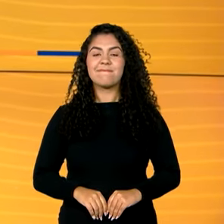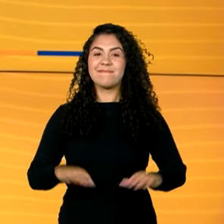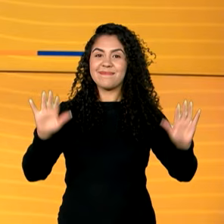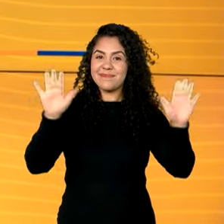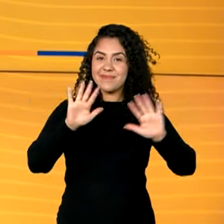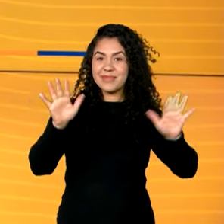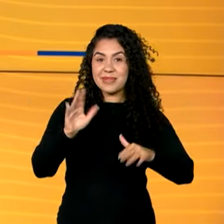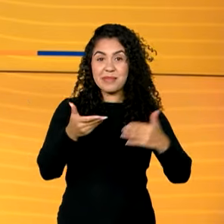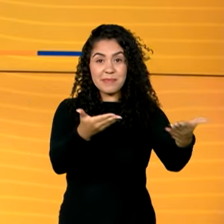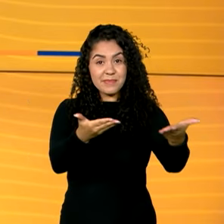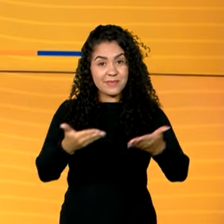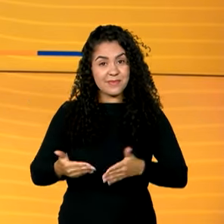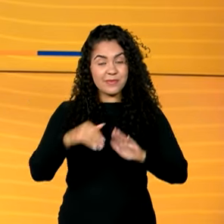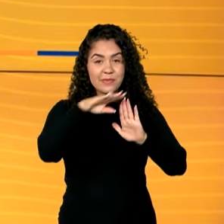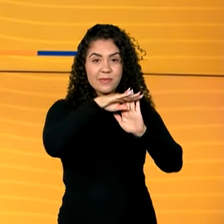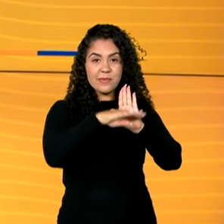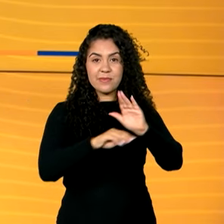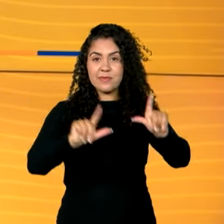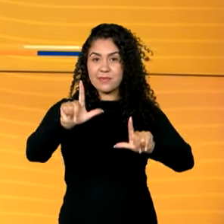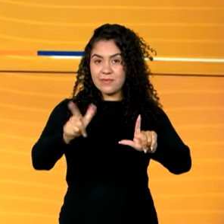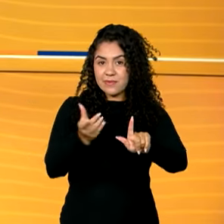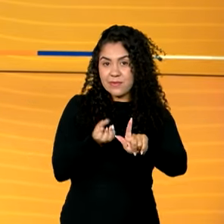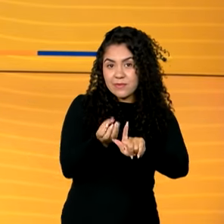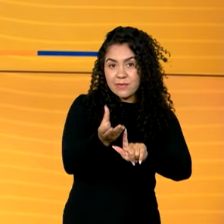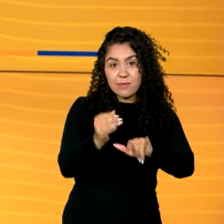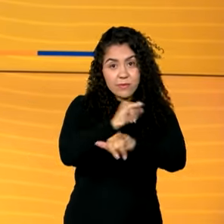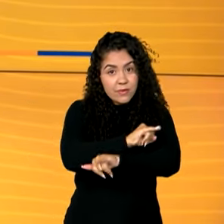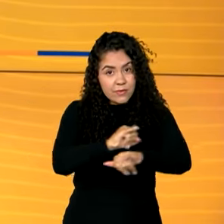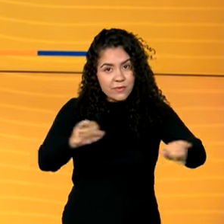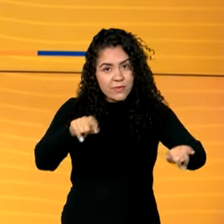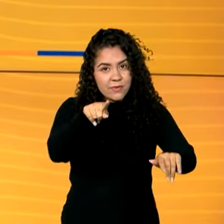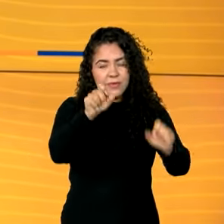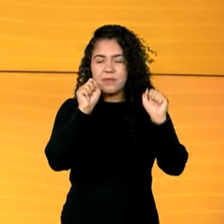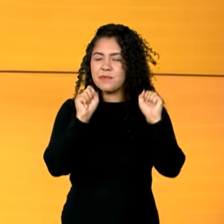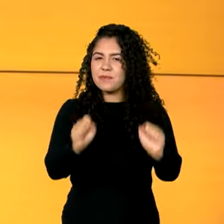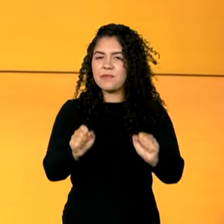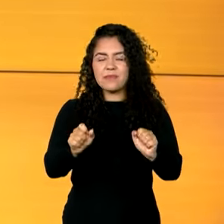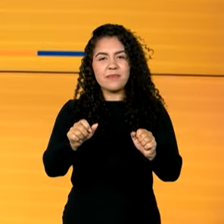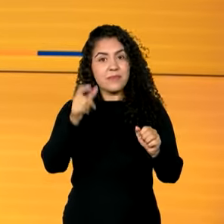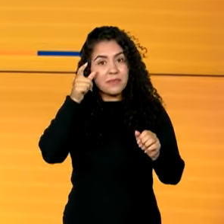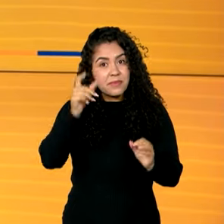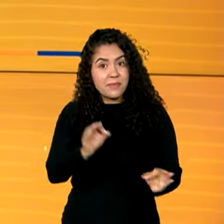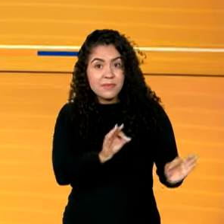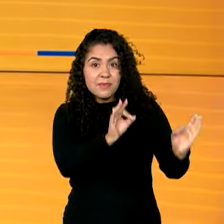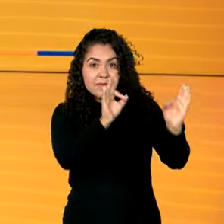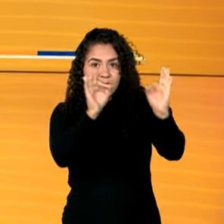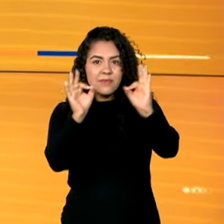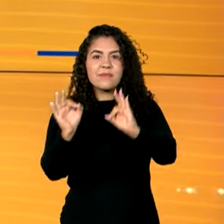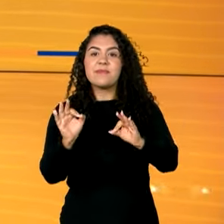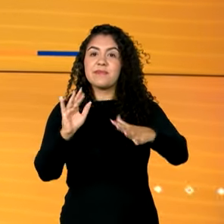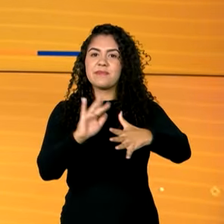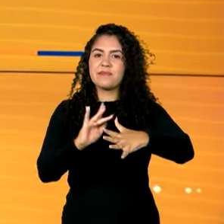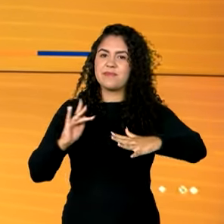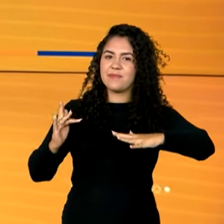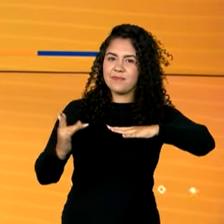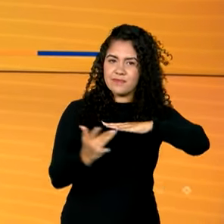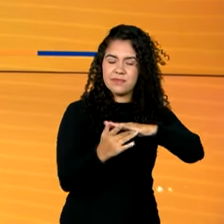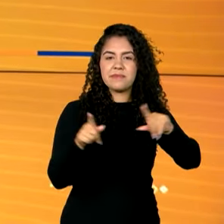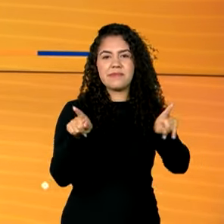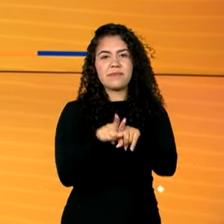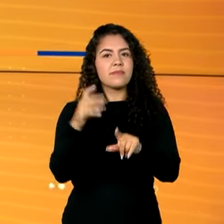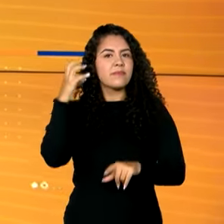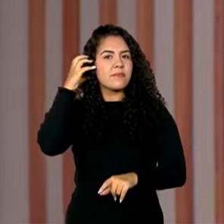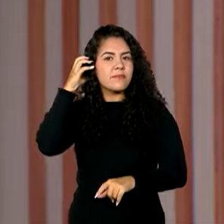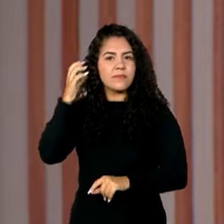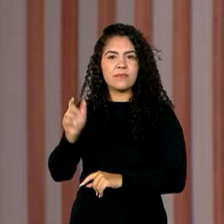Olá, seja muito bem-vindo ao canal Gov. Lembrando que você pode sempre nos acompanhar ao vivo pelas redes sociais e pela Rádio